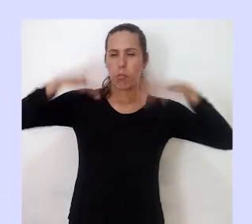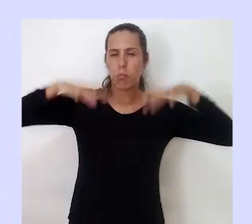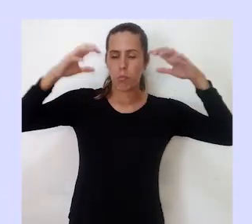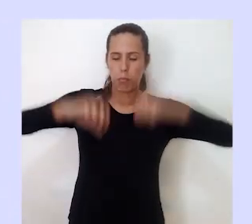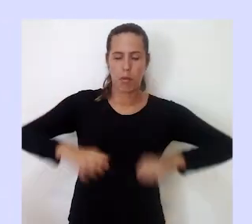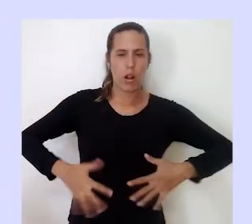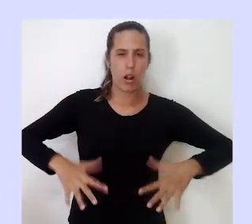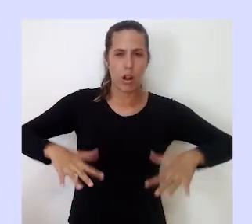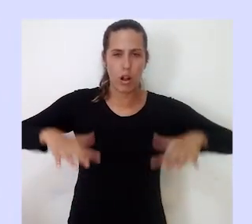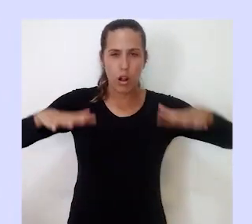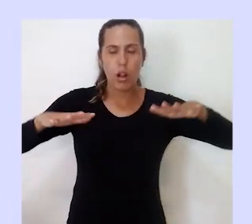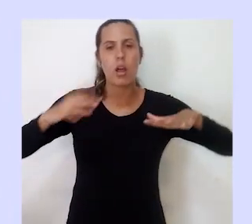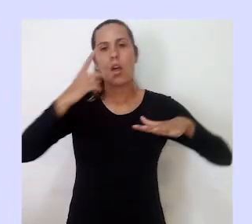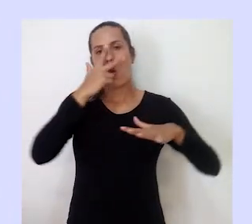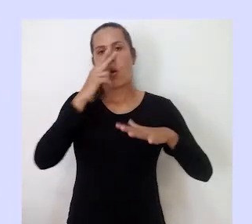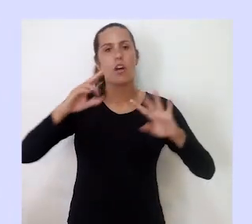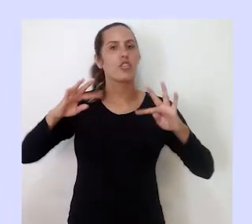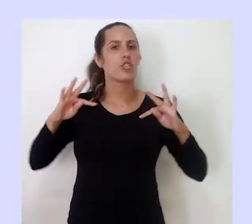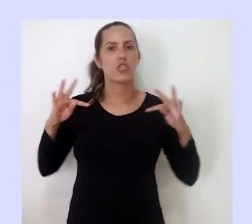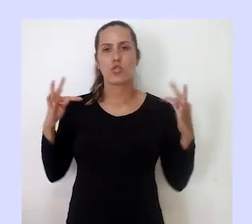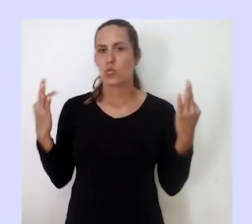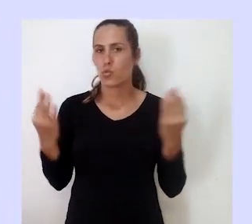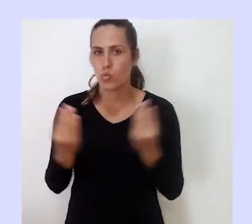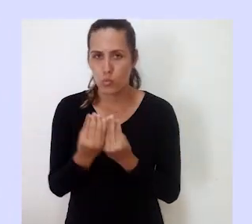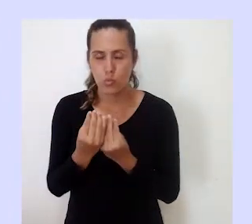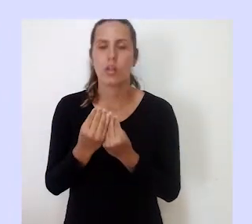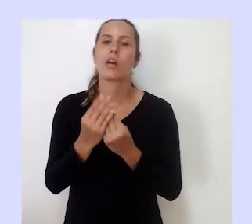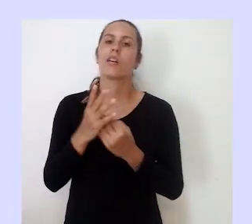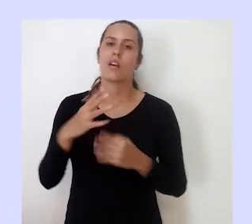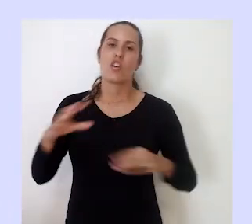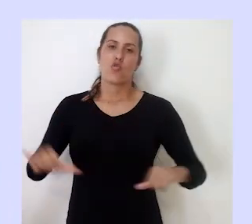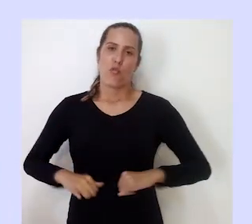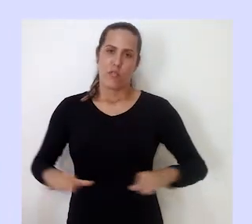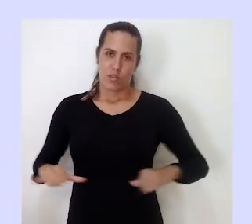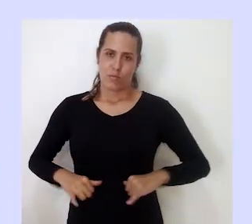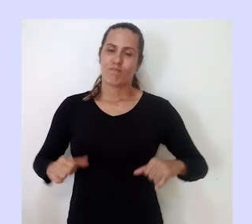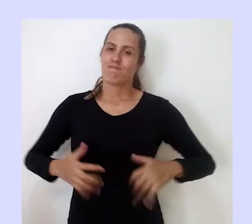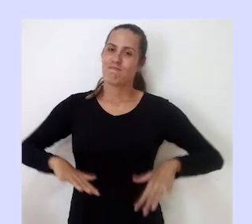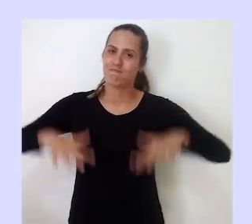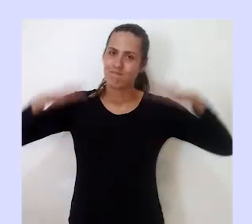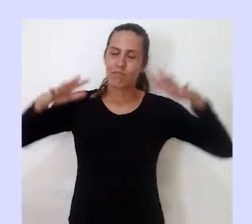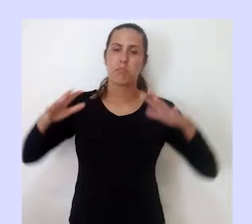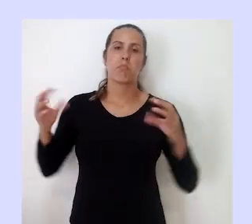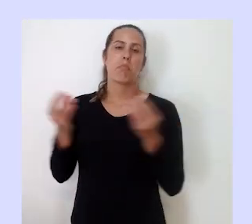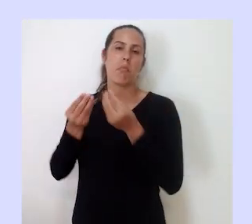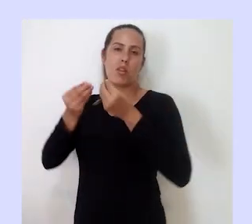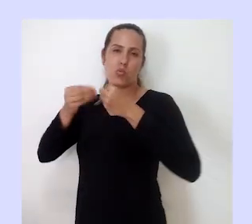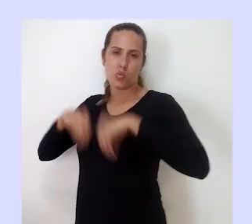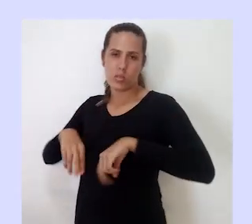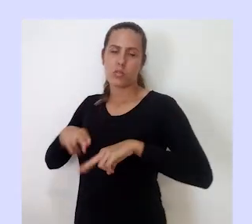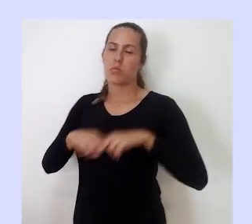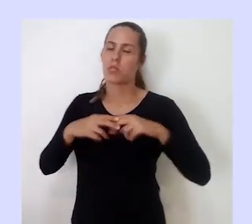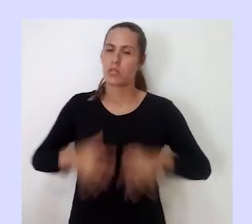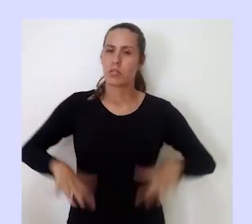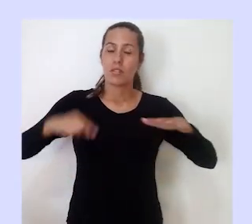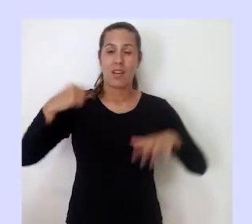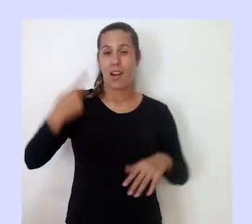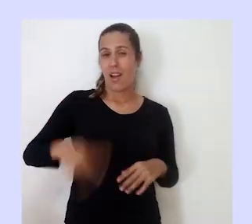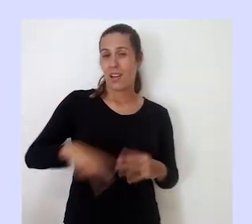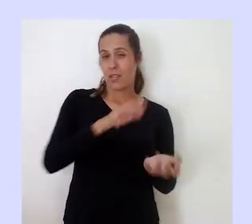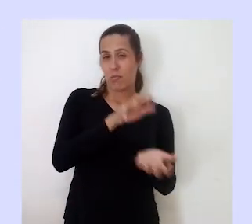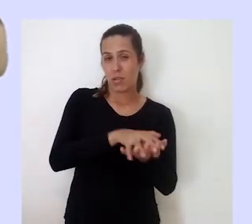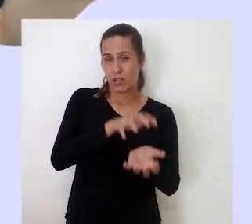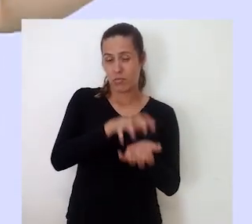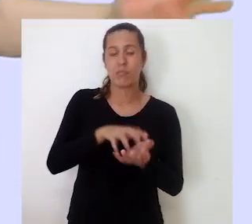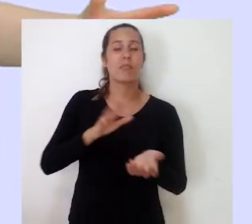todo mundo já foi vítima de uma enchente, todo mundo já sofreu danos por causa de uma enchente. Aqui em